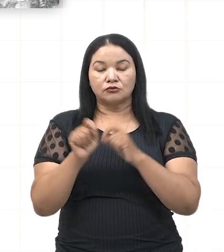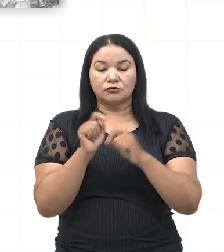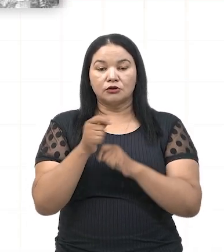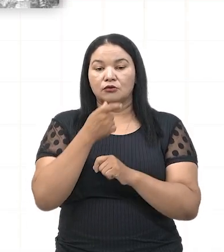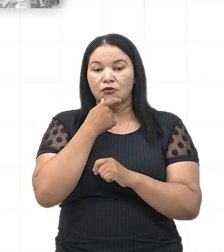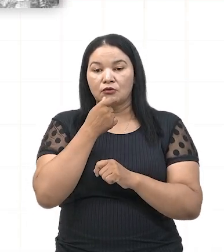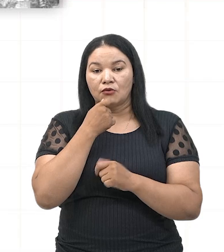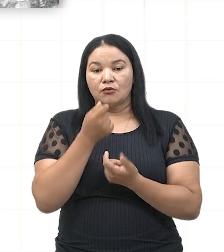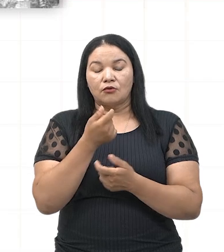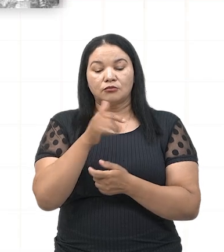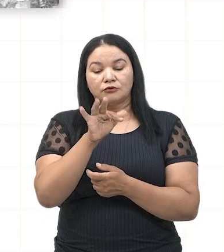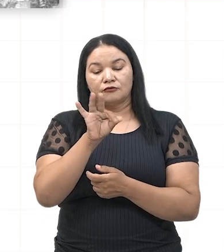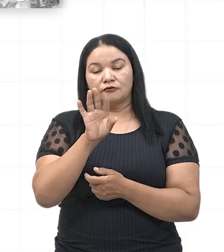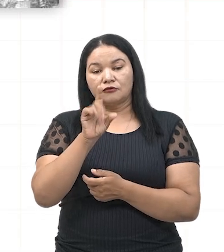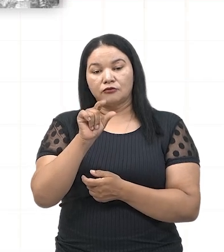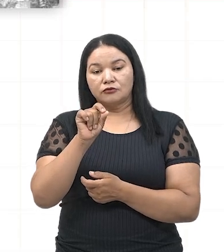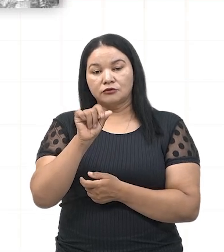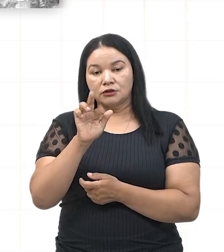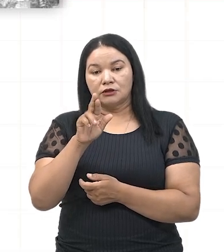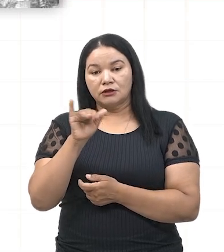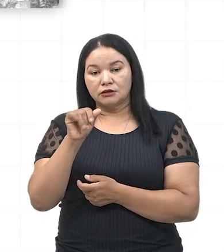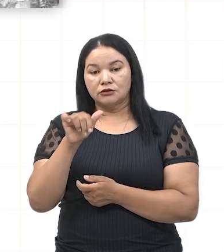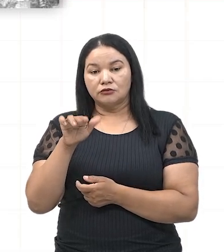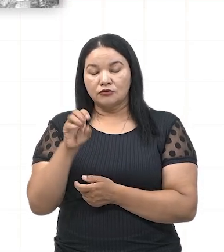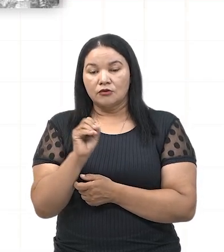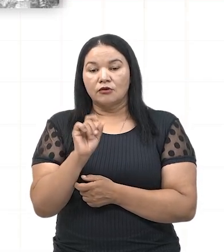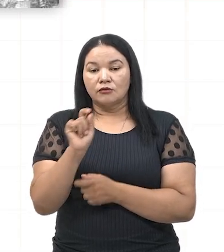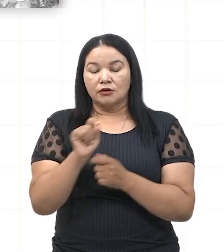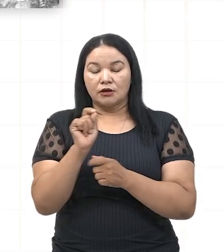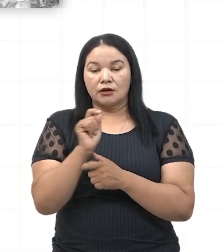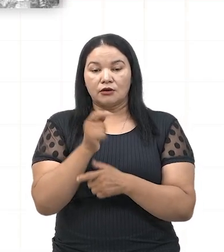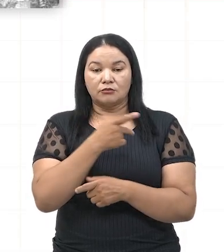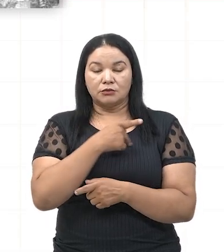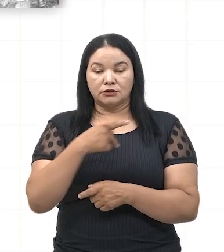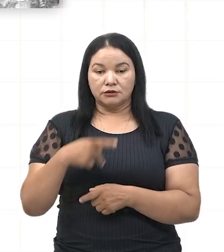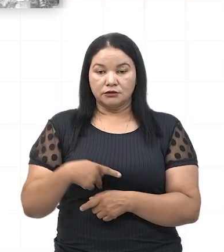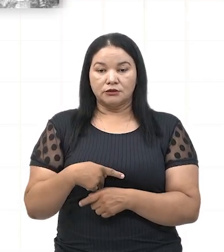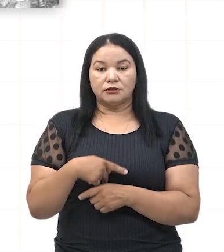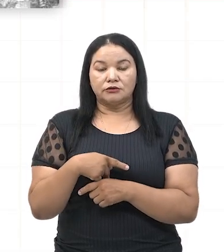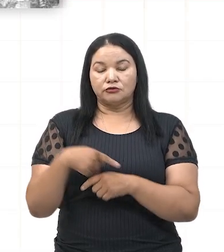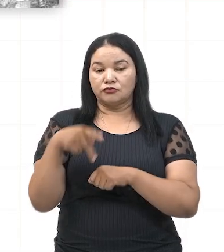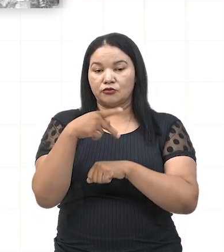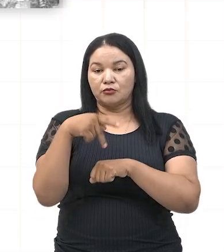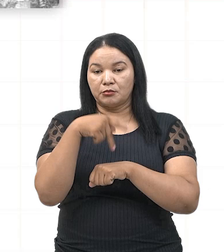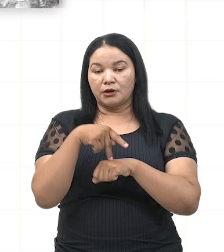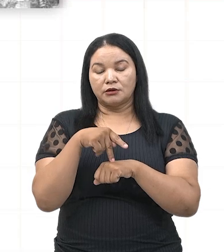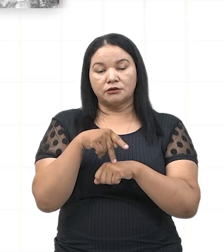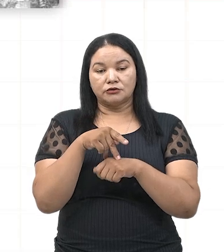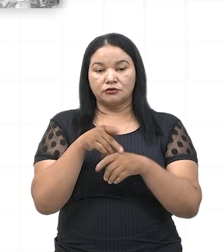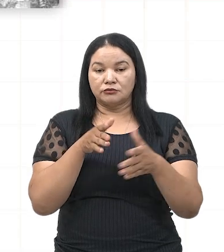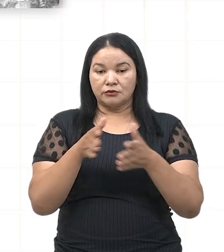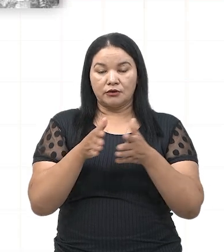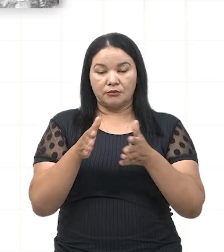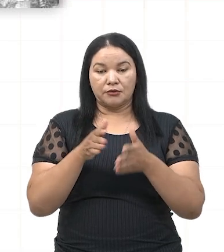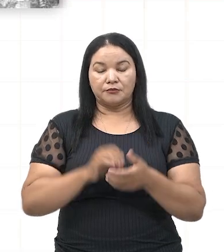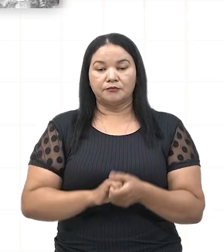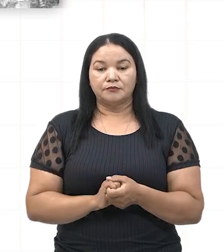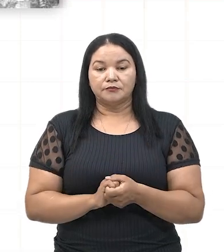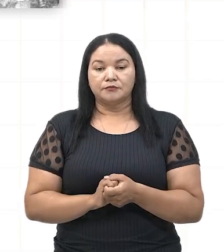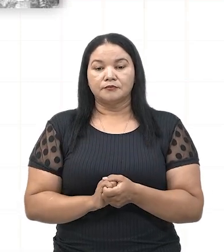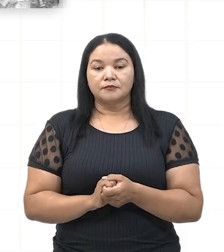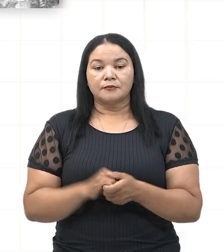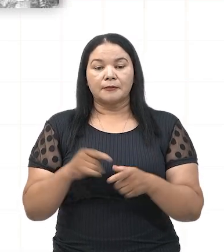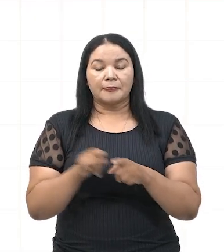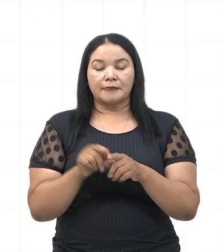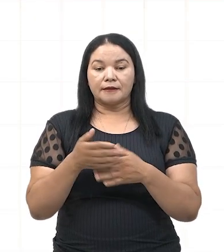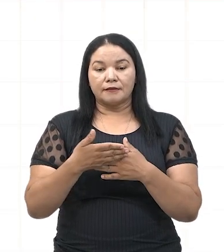de Floriano Peixoto, que era justamente o presidente do país neste momento, certo?